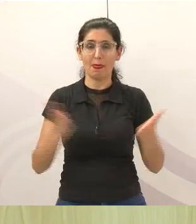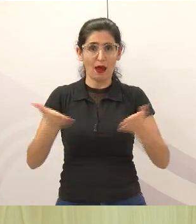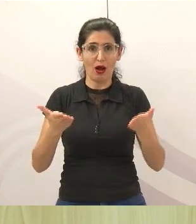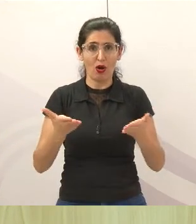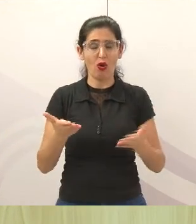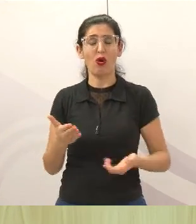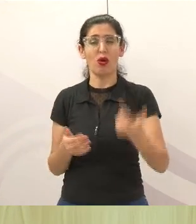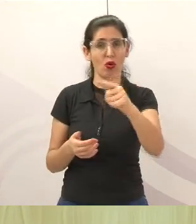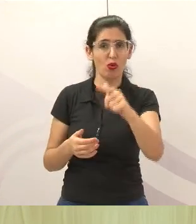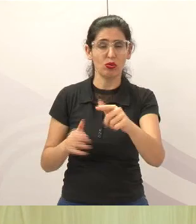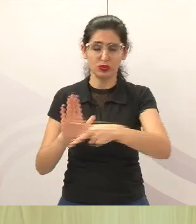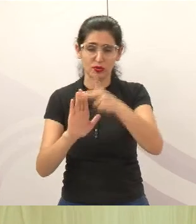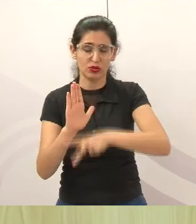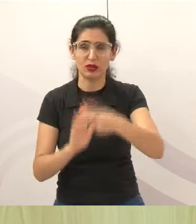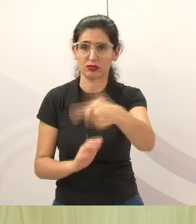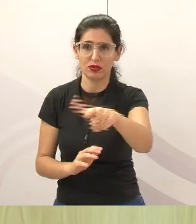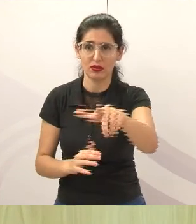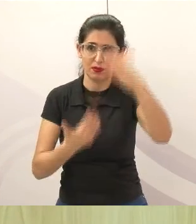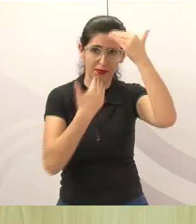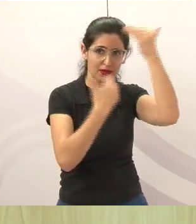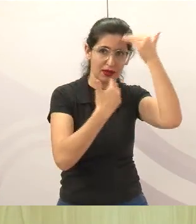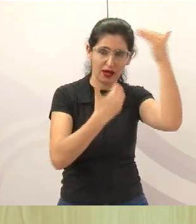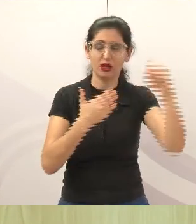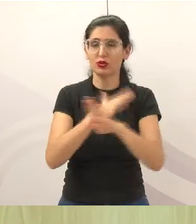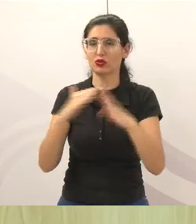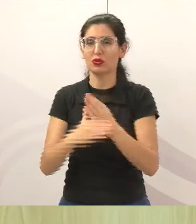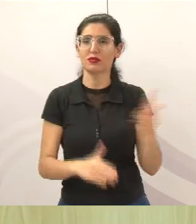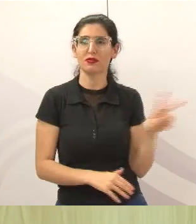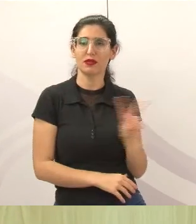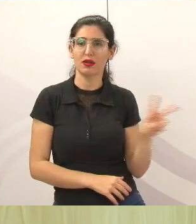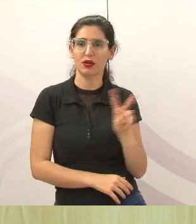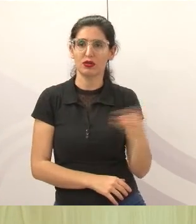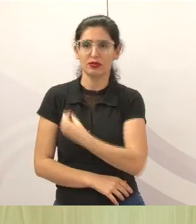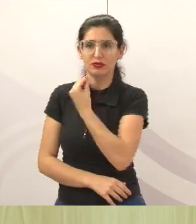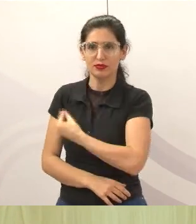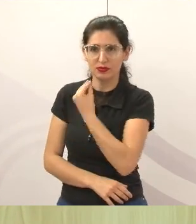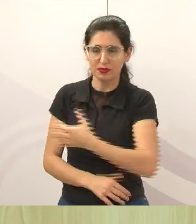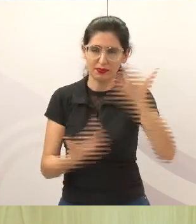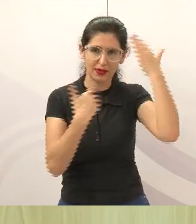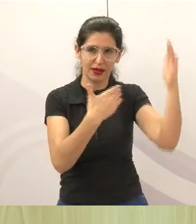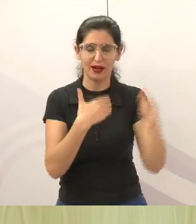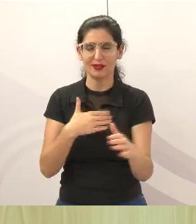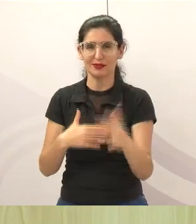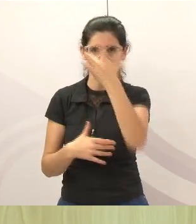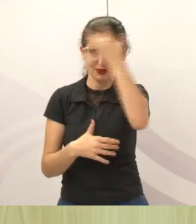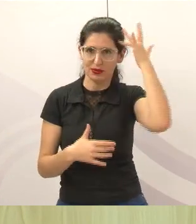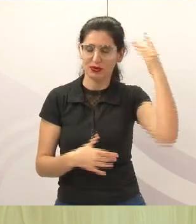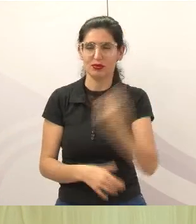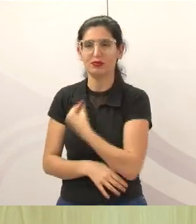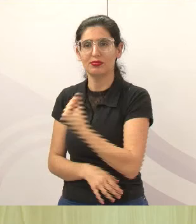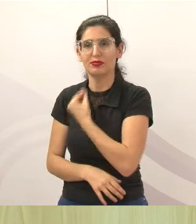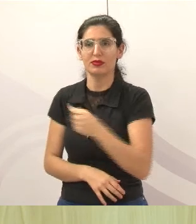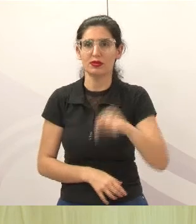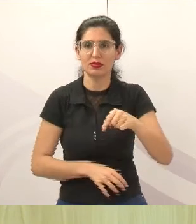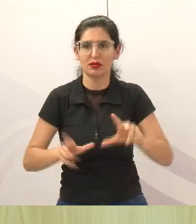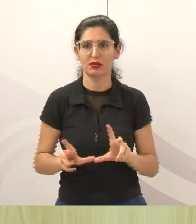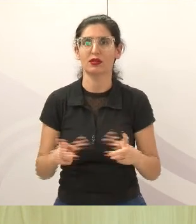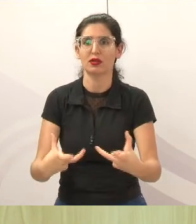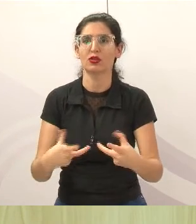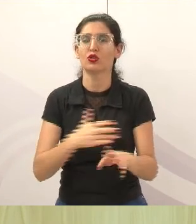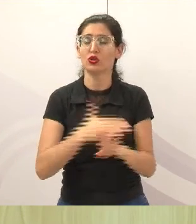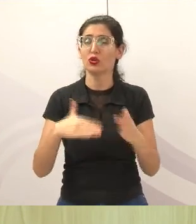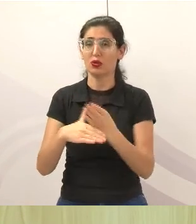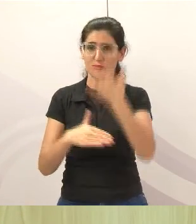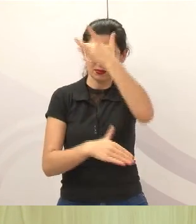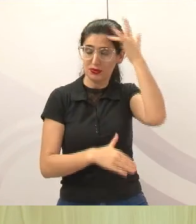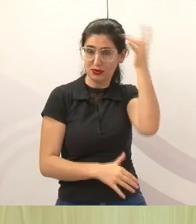tratada, agradeço a participação de todos os vereadores, agradeço os servidores dessa casa, agradeço, por fim, todos